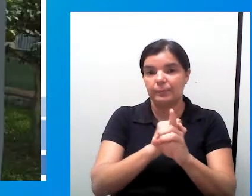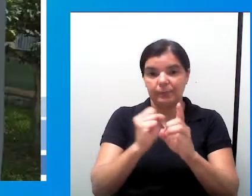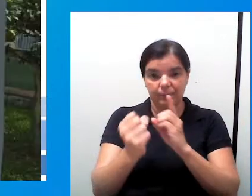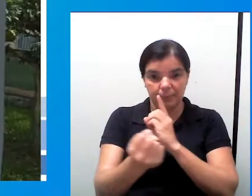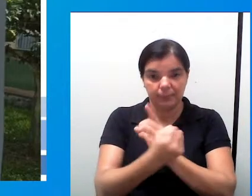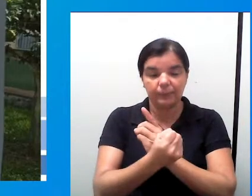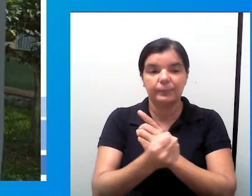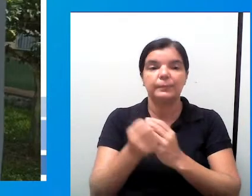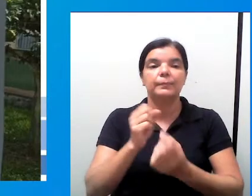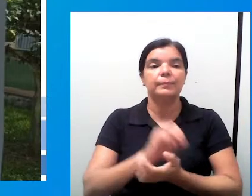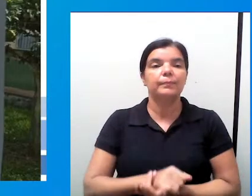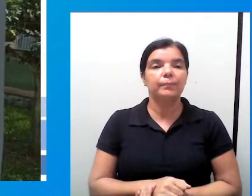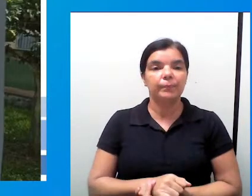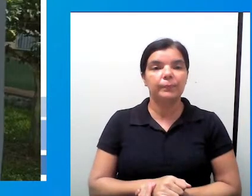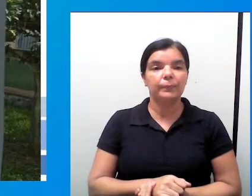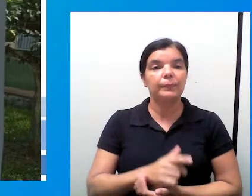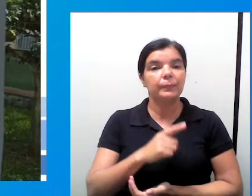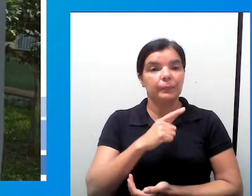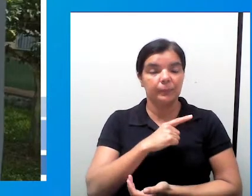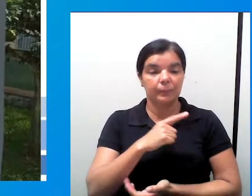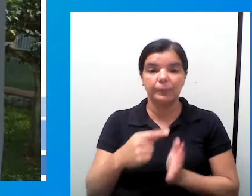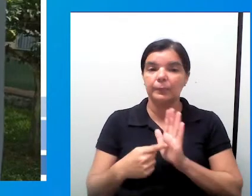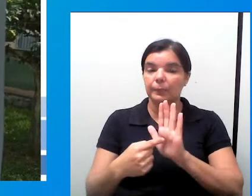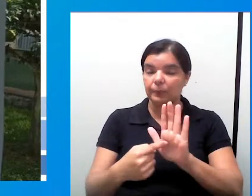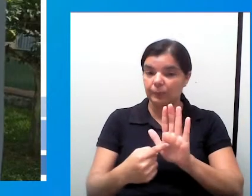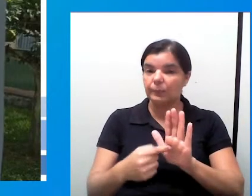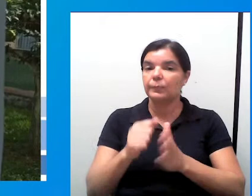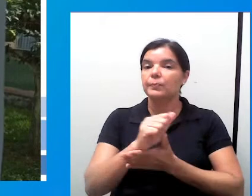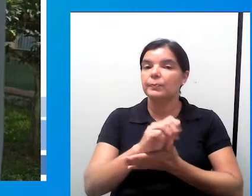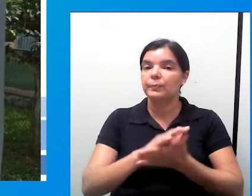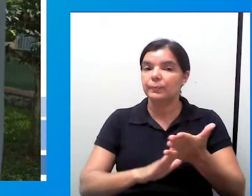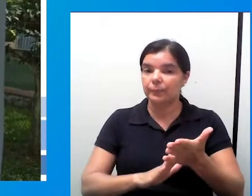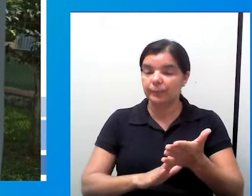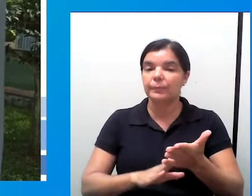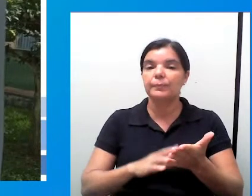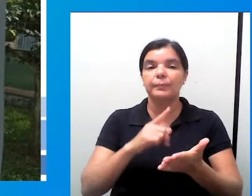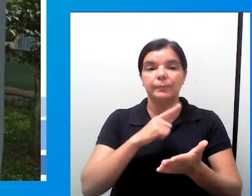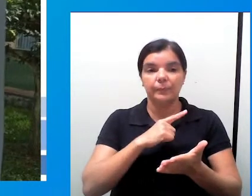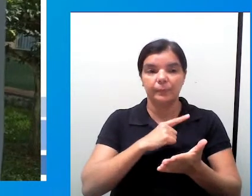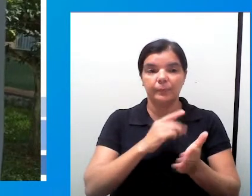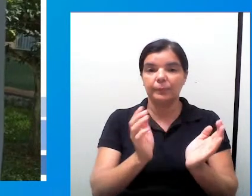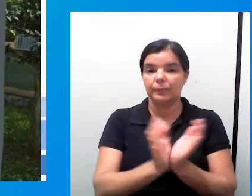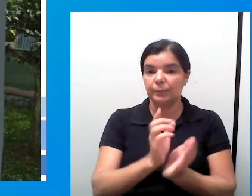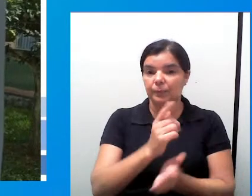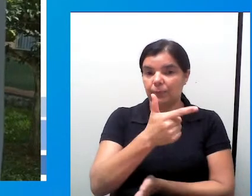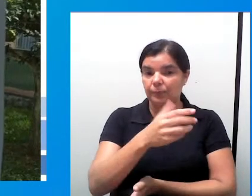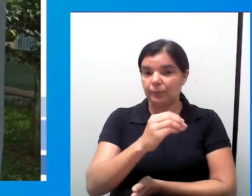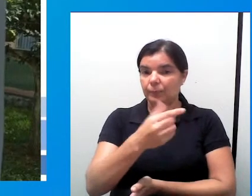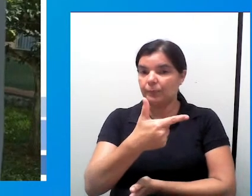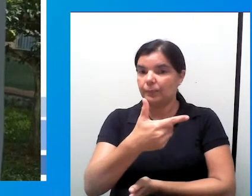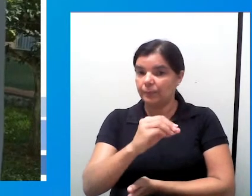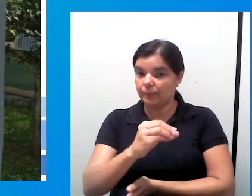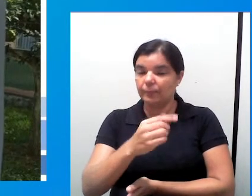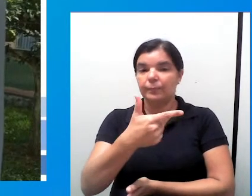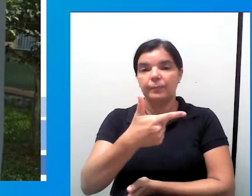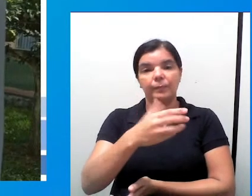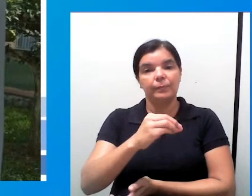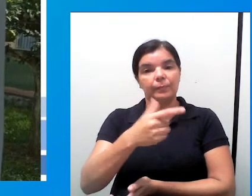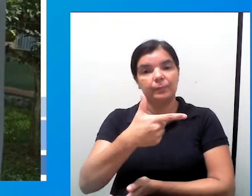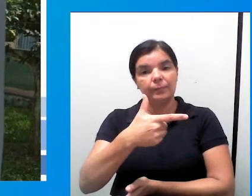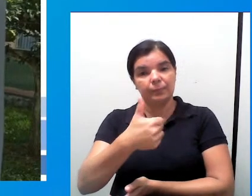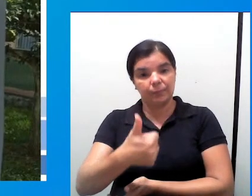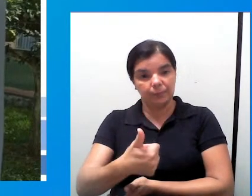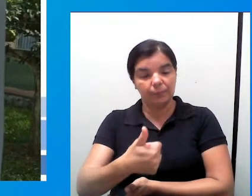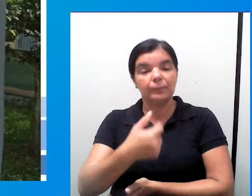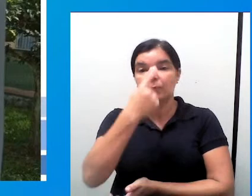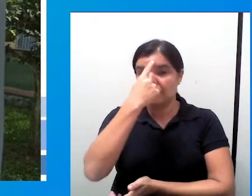comunidade. Aqui nós temos exposição de trabalhos feito pelas turmas 2020 e 2021. Então, nós temos aqui algumas